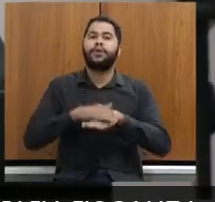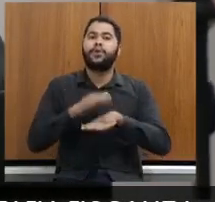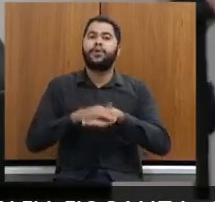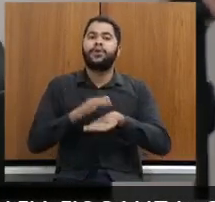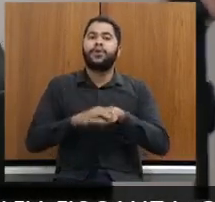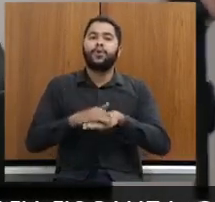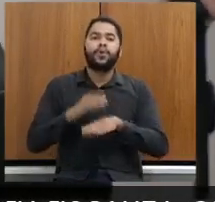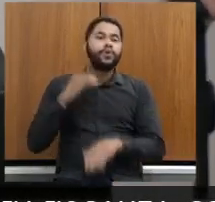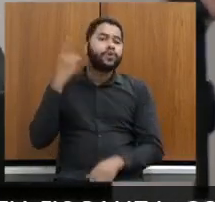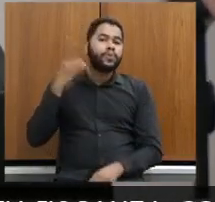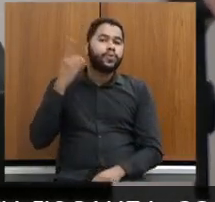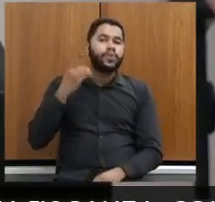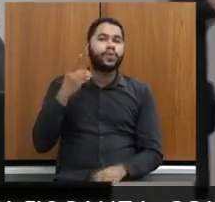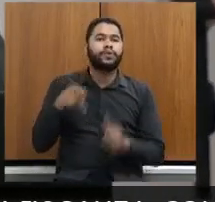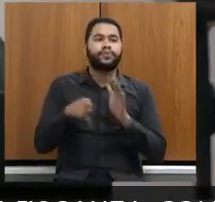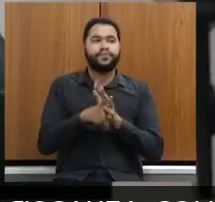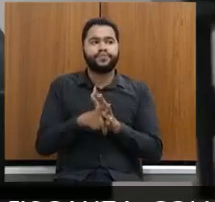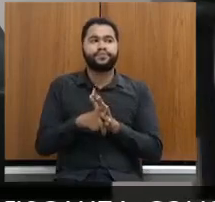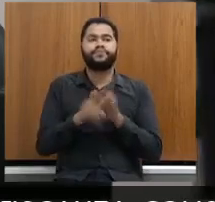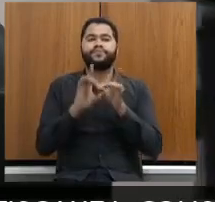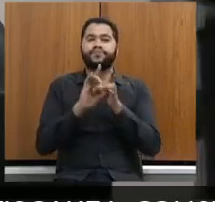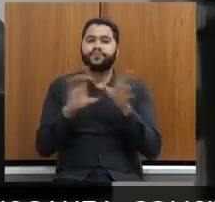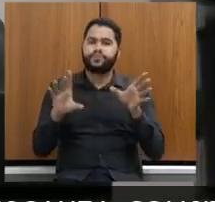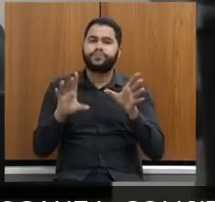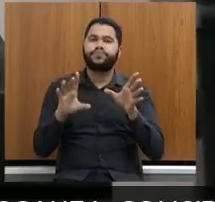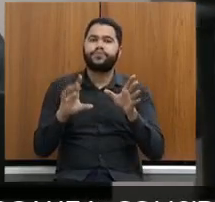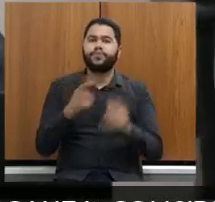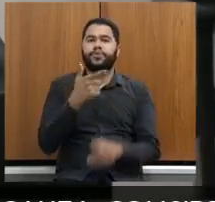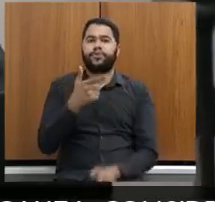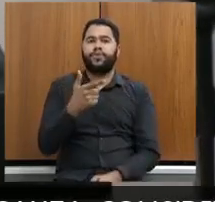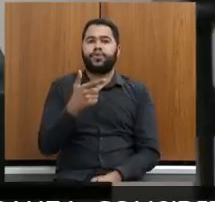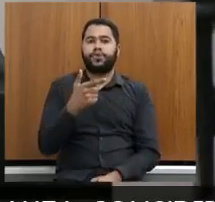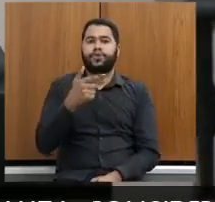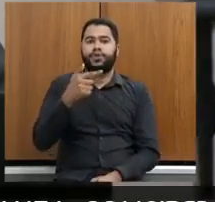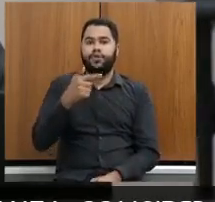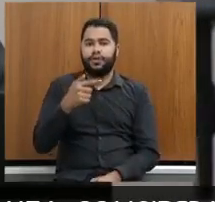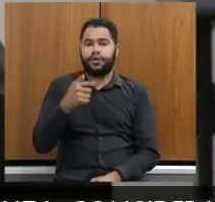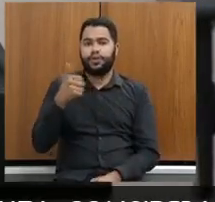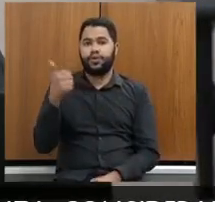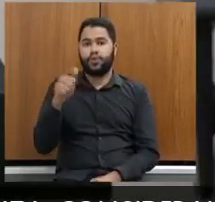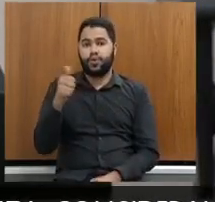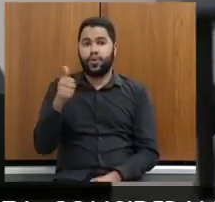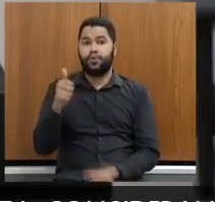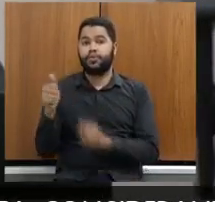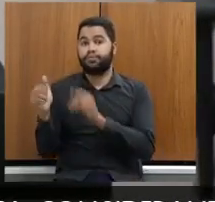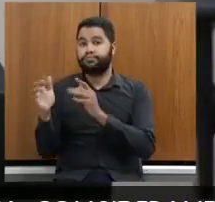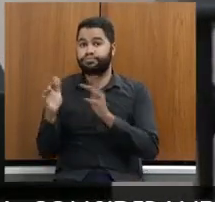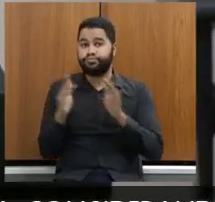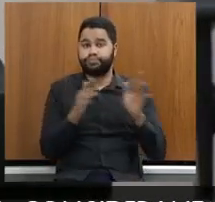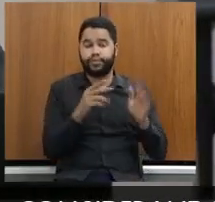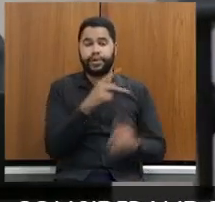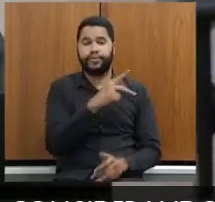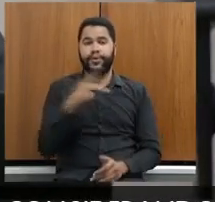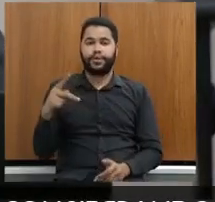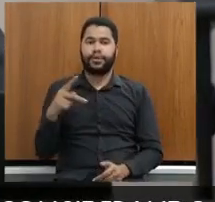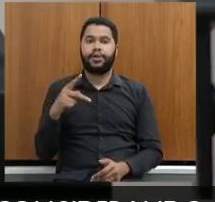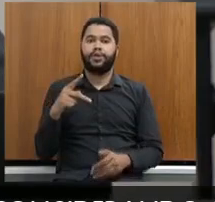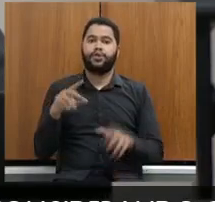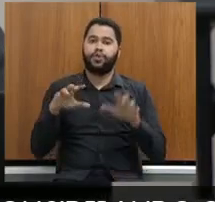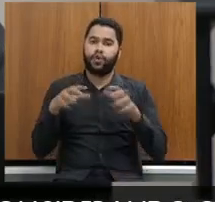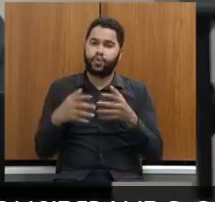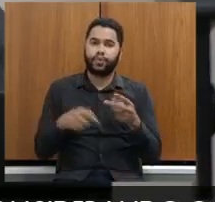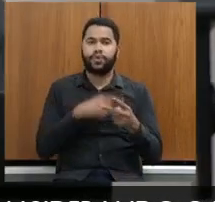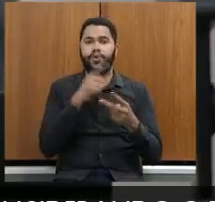as deputadas e os deputados dos termos da deliberação 2701/2019 na seguinte ordem presidente da Comissão